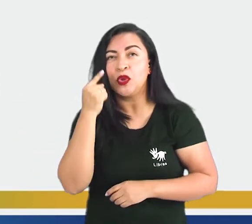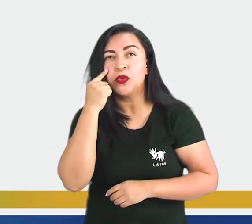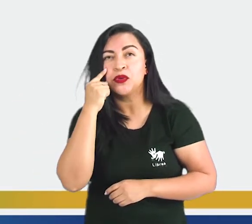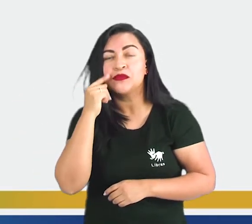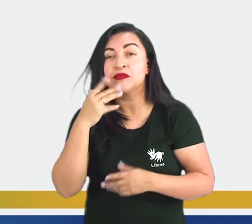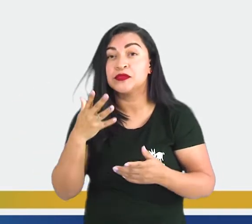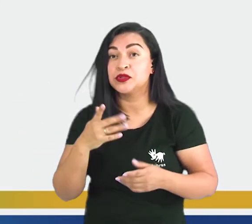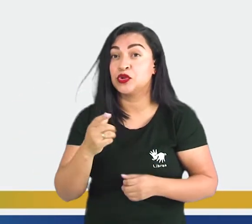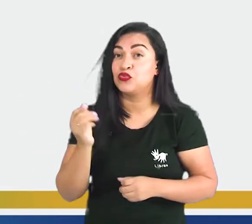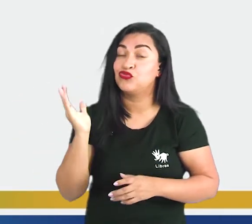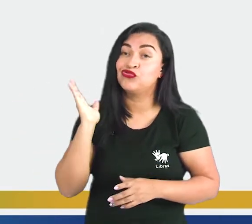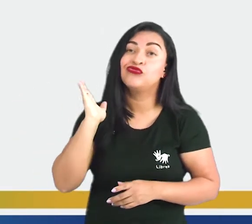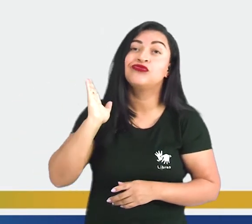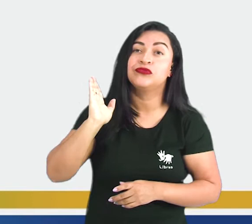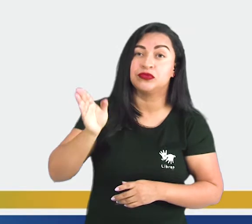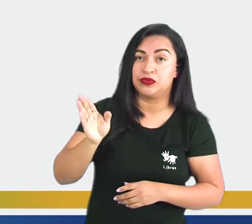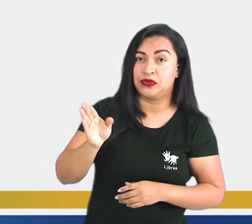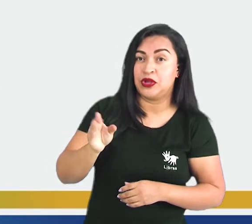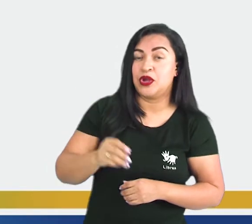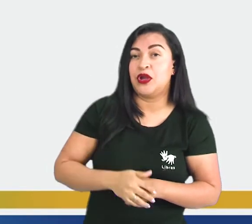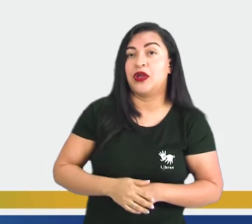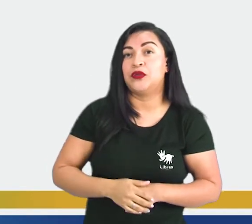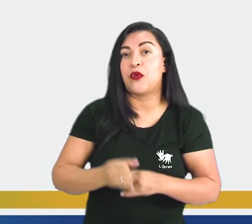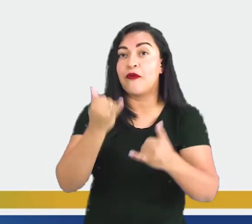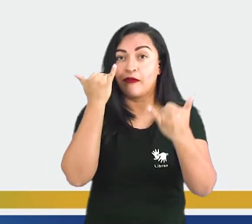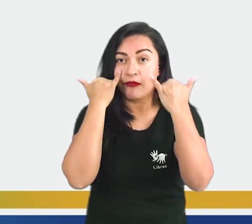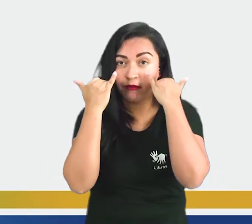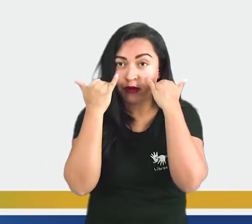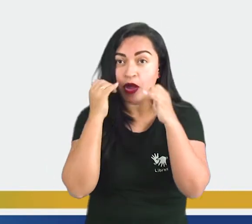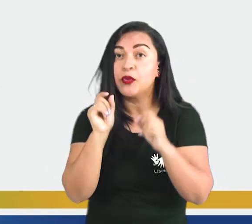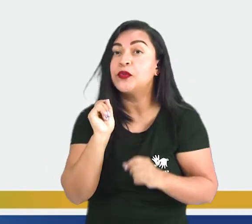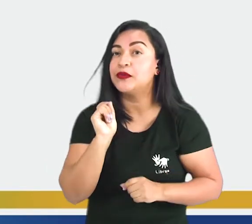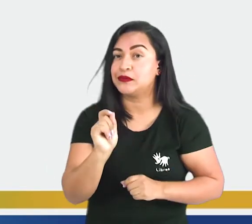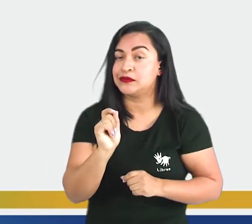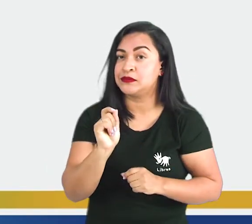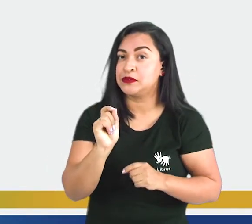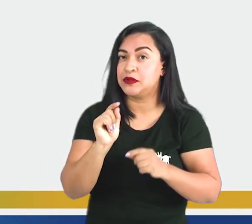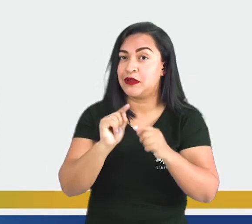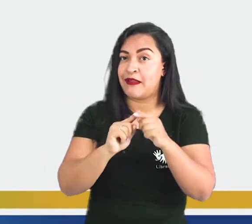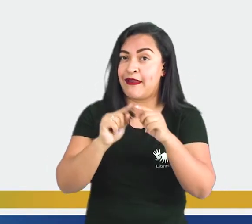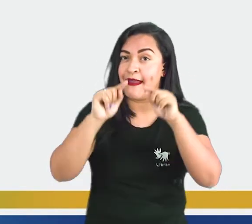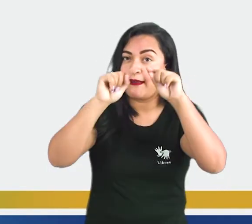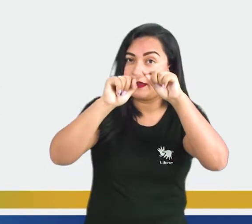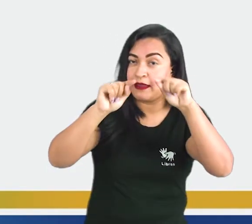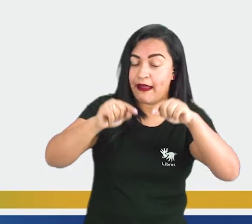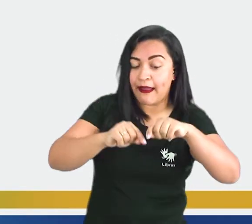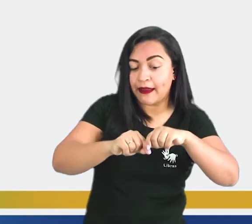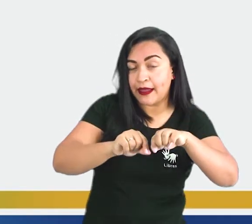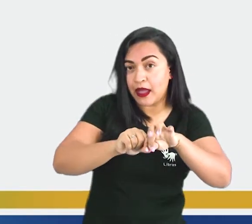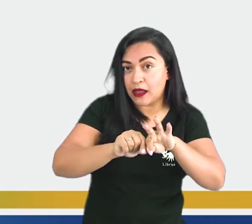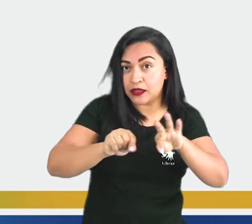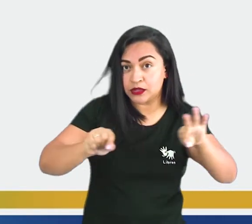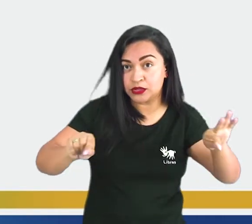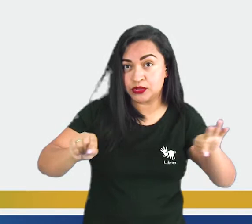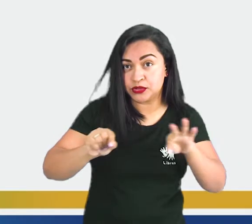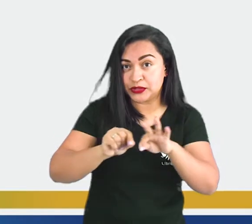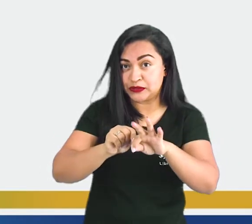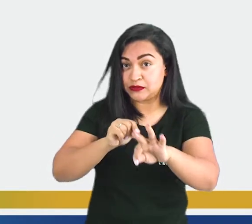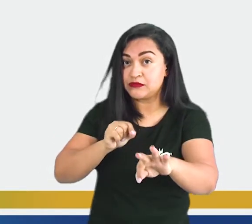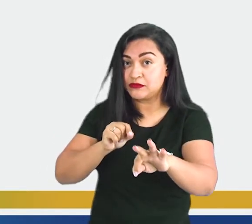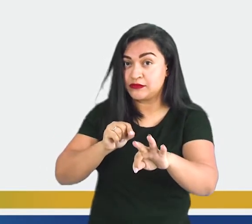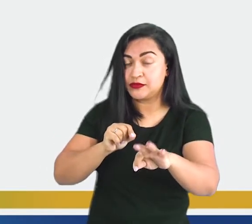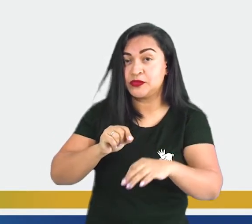estou oferecendo aí na questão a medida da área de cada quadradinho, que é de 1 centímetro